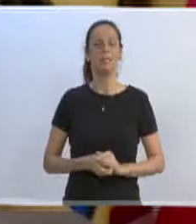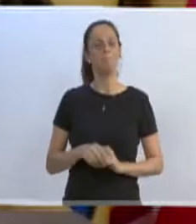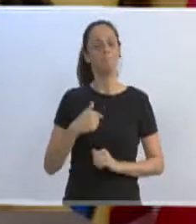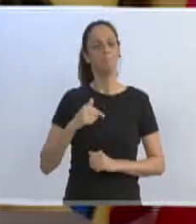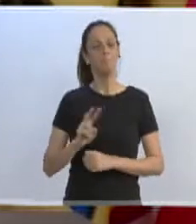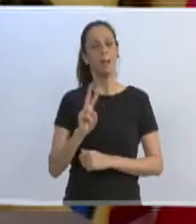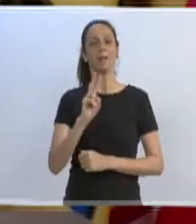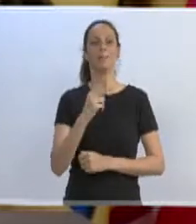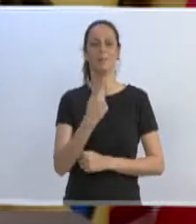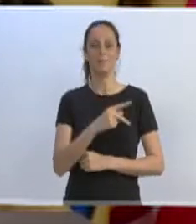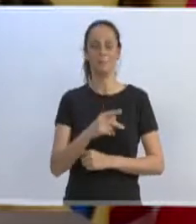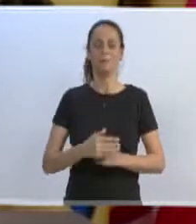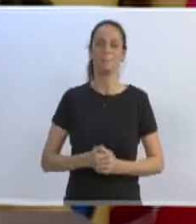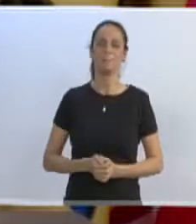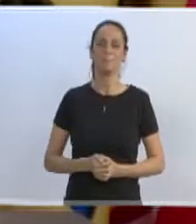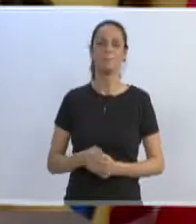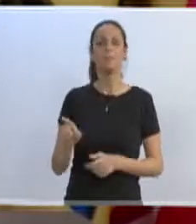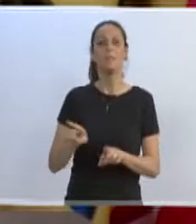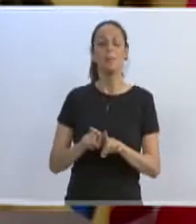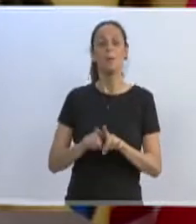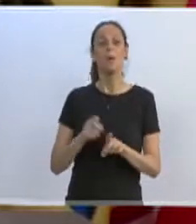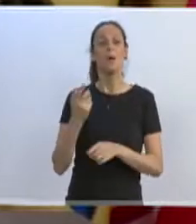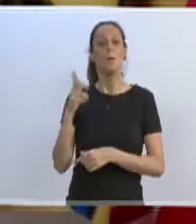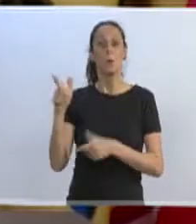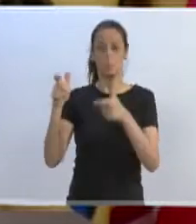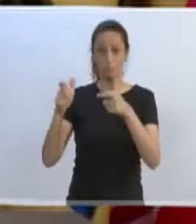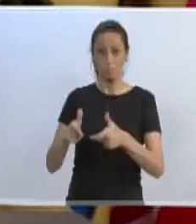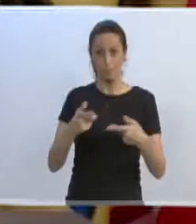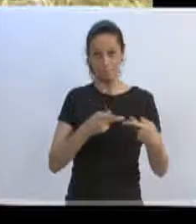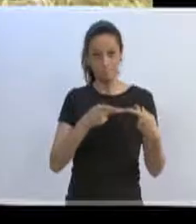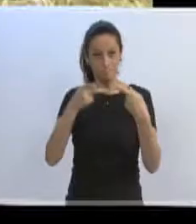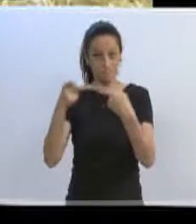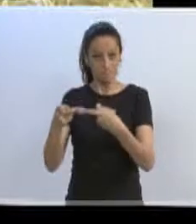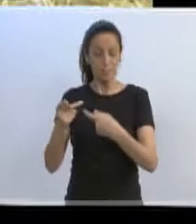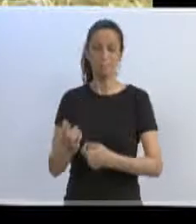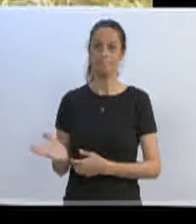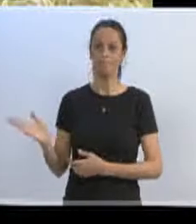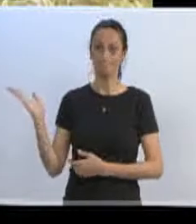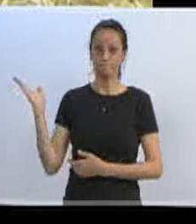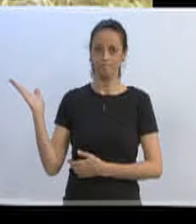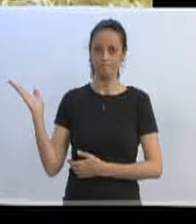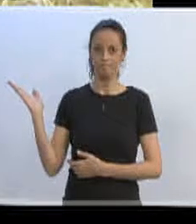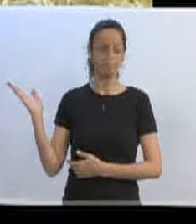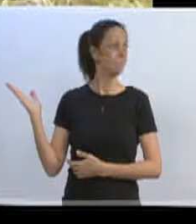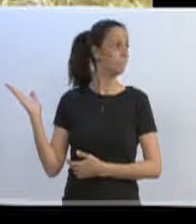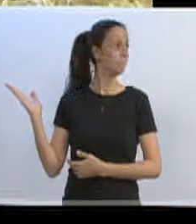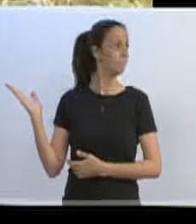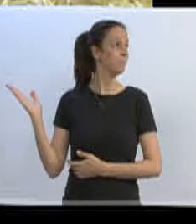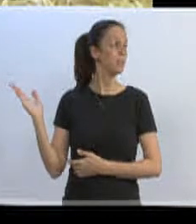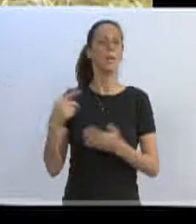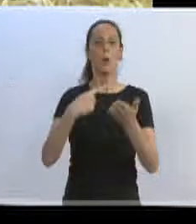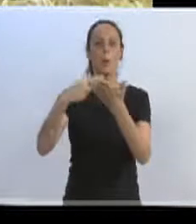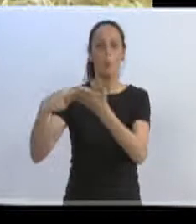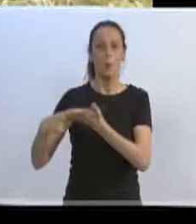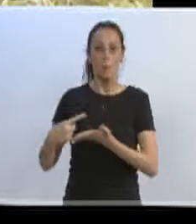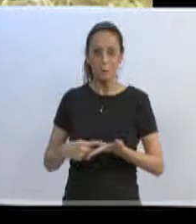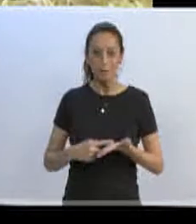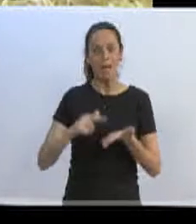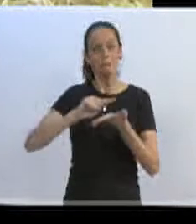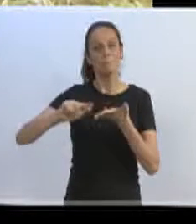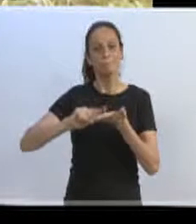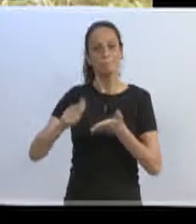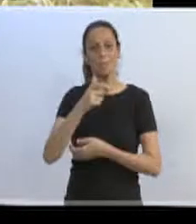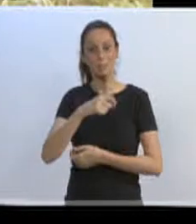também passem da associação promotora luciana que apresente a foto aí fizeram mutirão começou a limpá-la associação de moradores